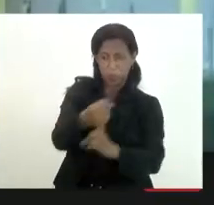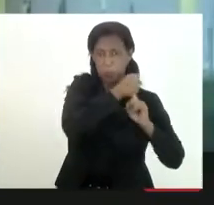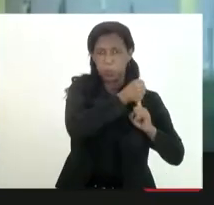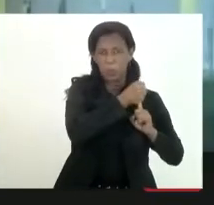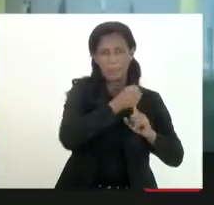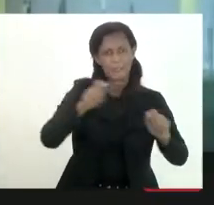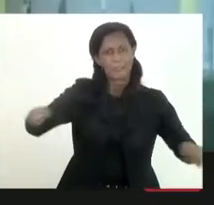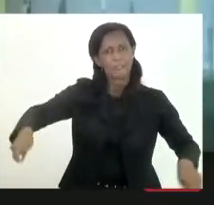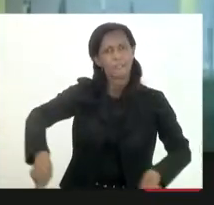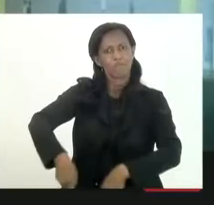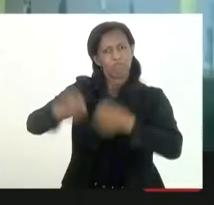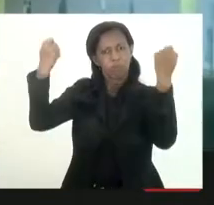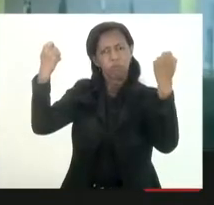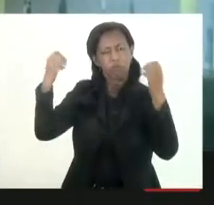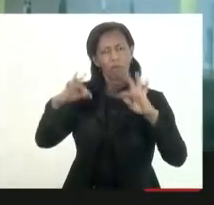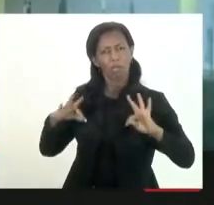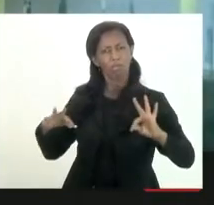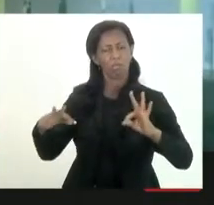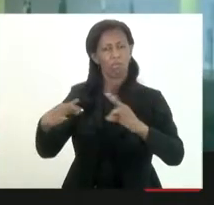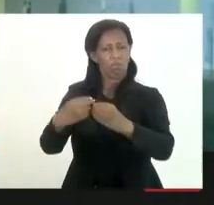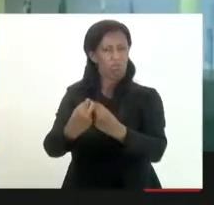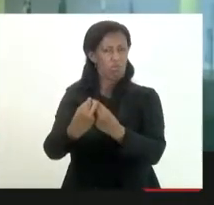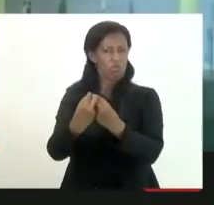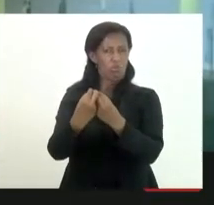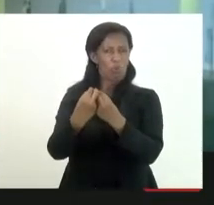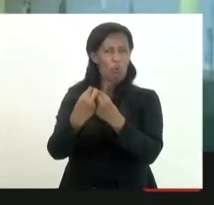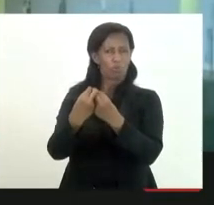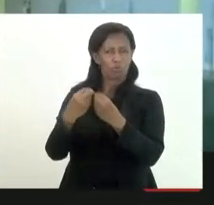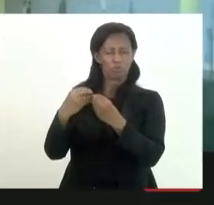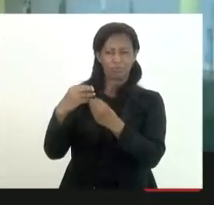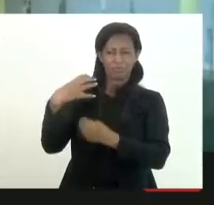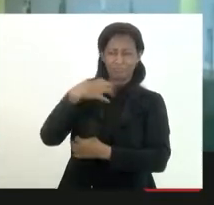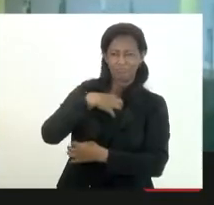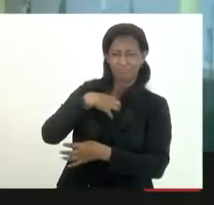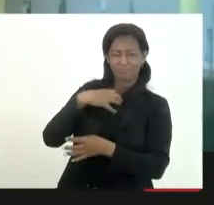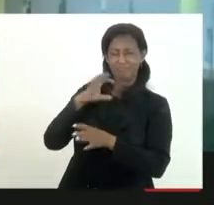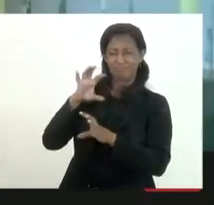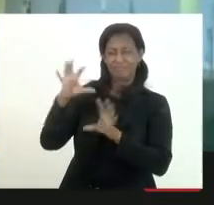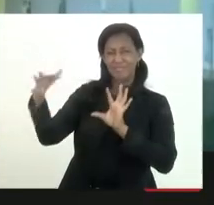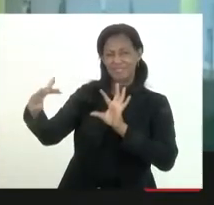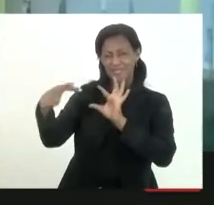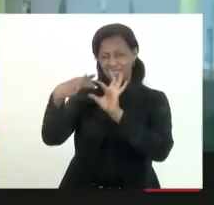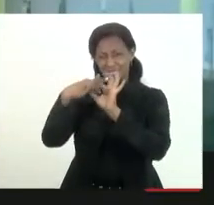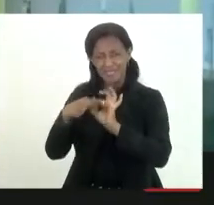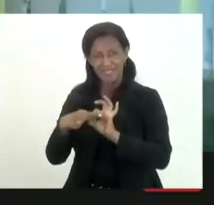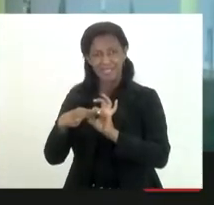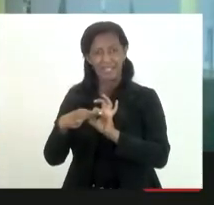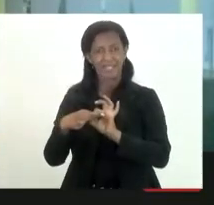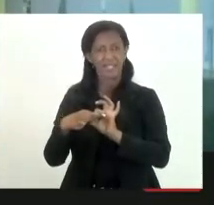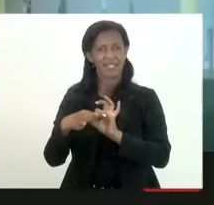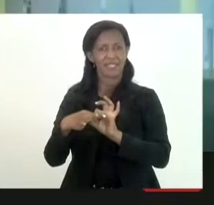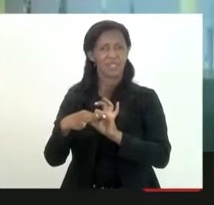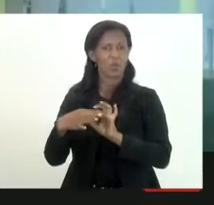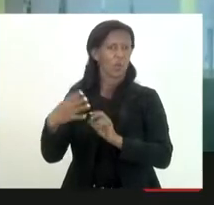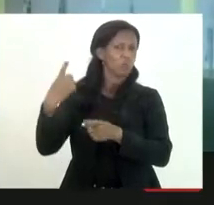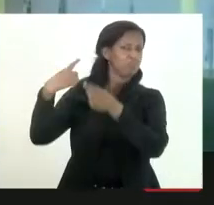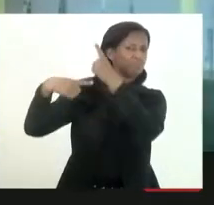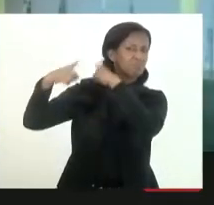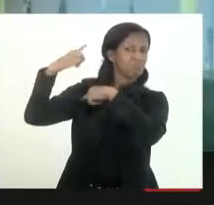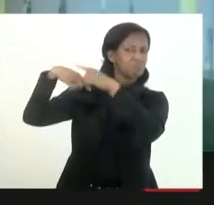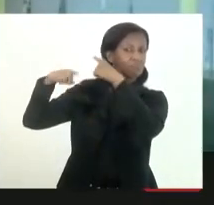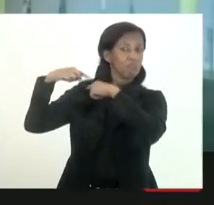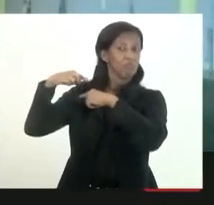espaço destruído, todo esse seu simbolismo de religação com seus antepassados, com as